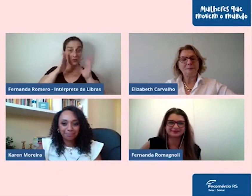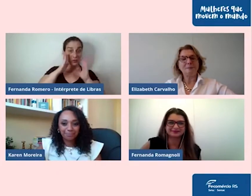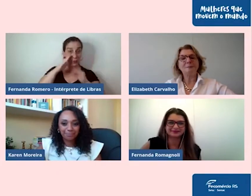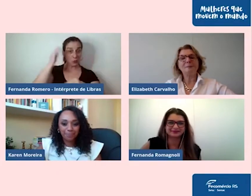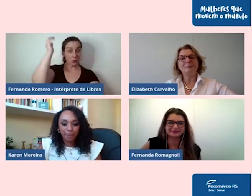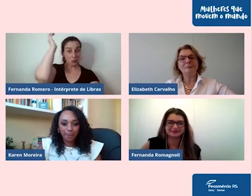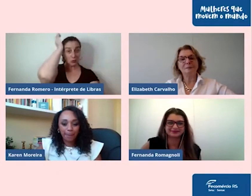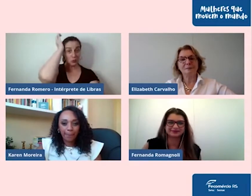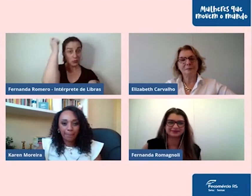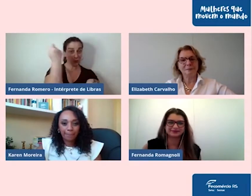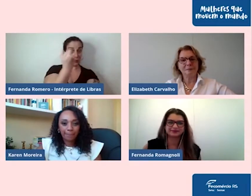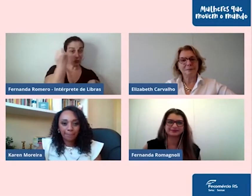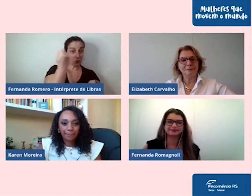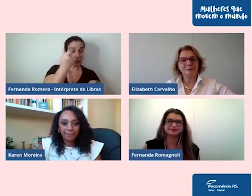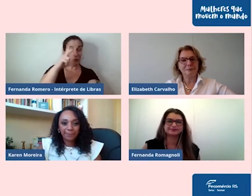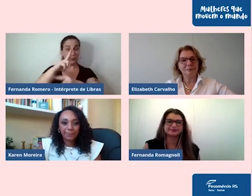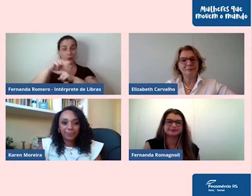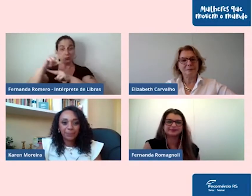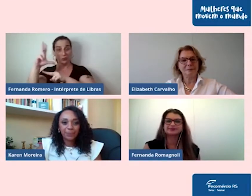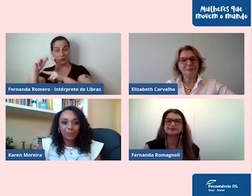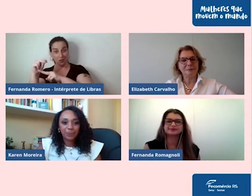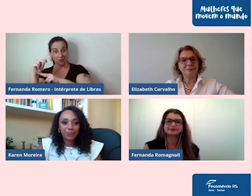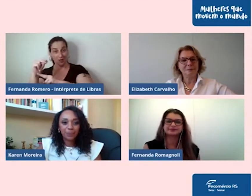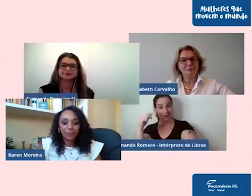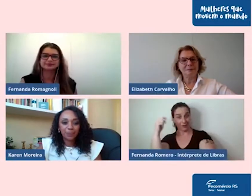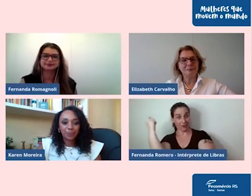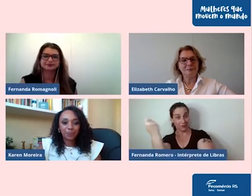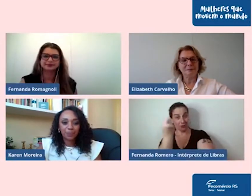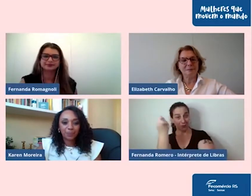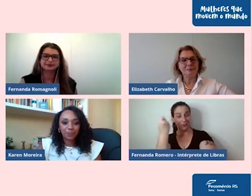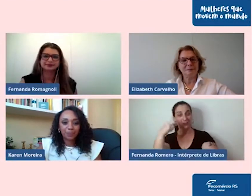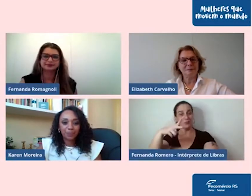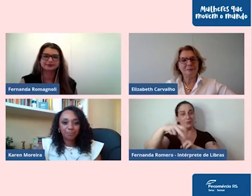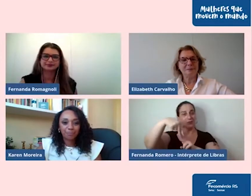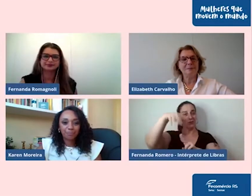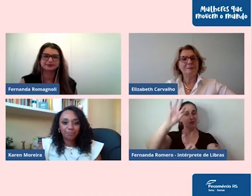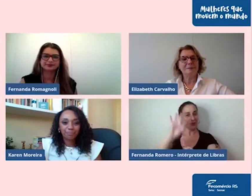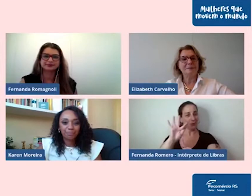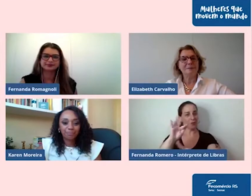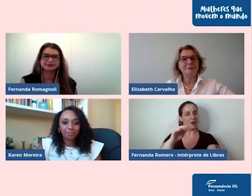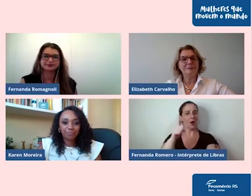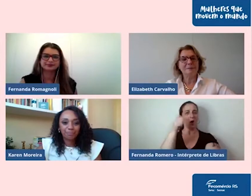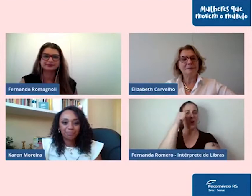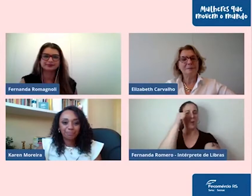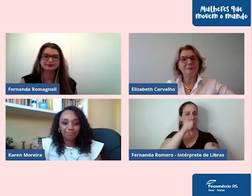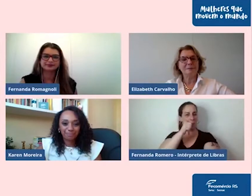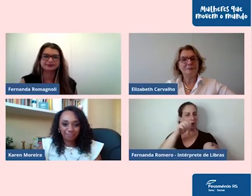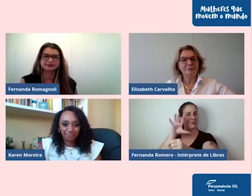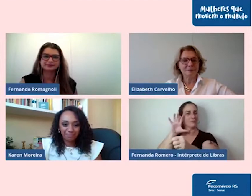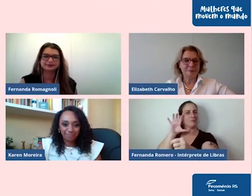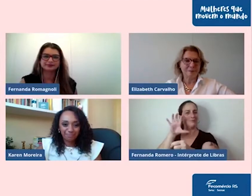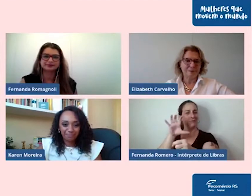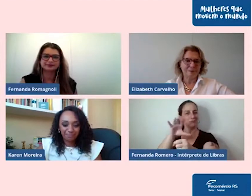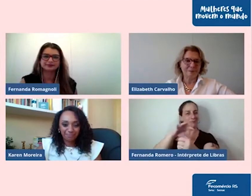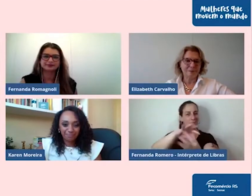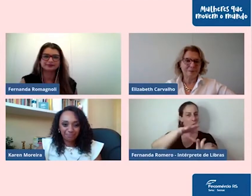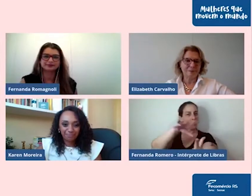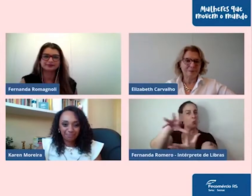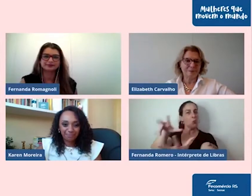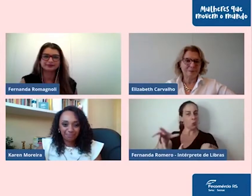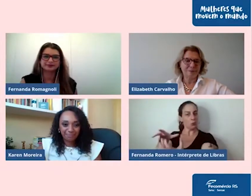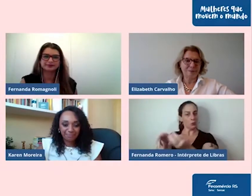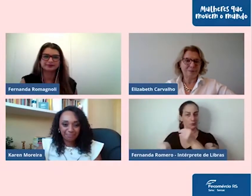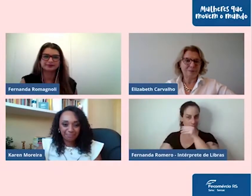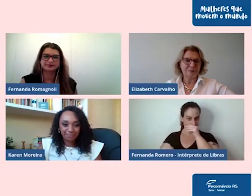RS, SENAC RS e na FEComércio, Mulheres que Movem o Mundo. Para começar,